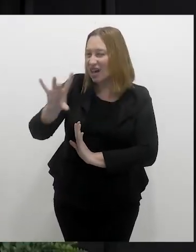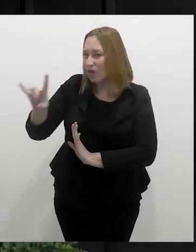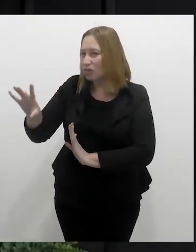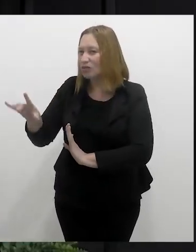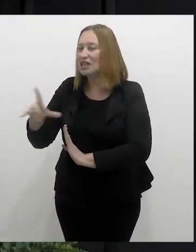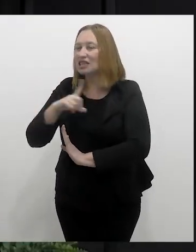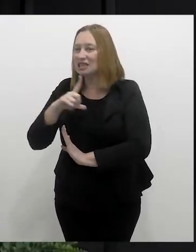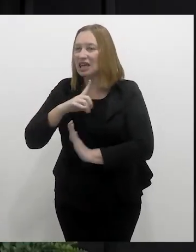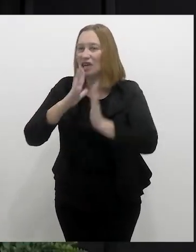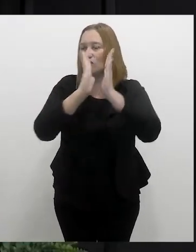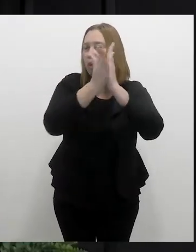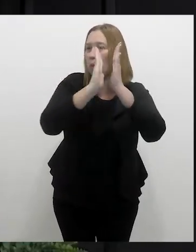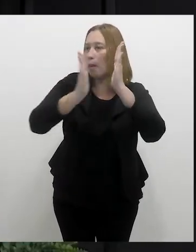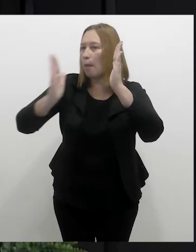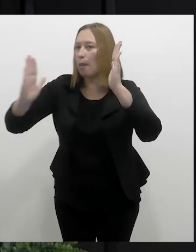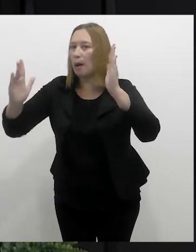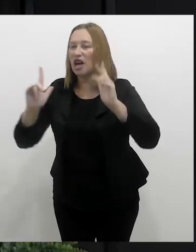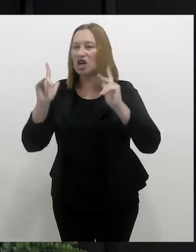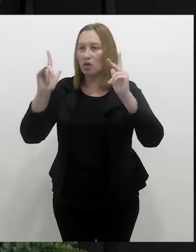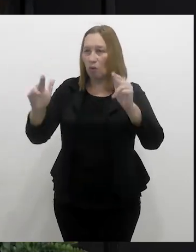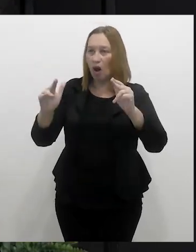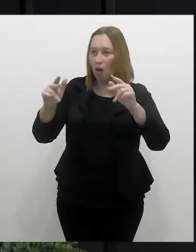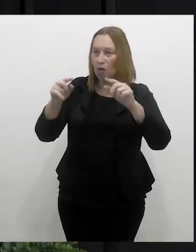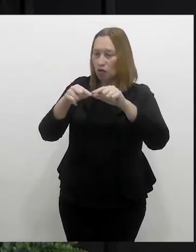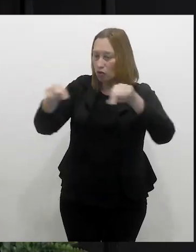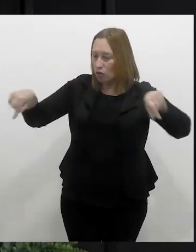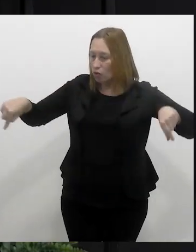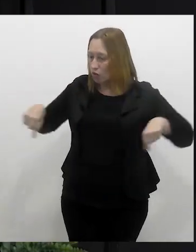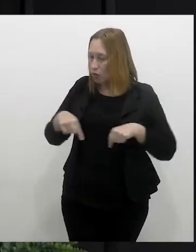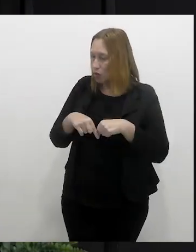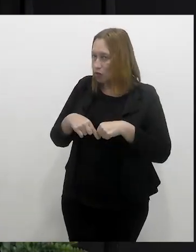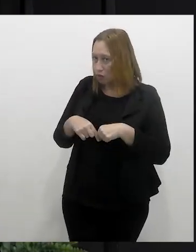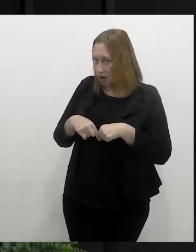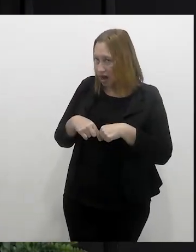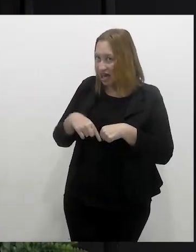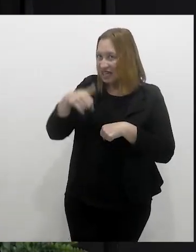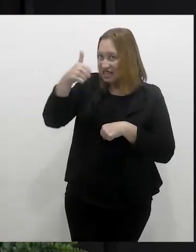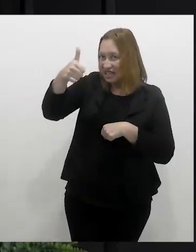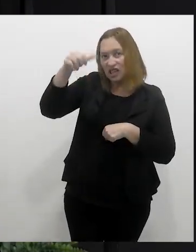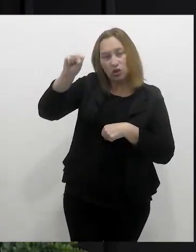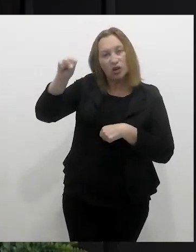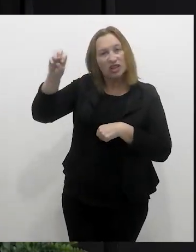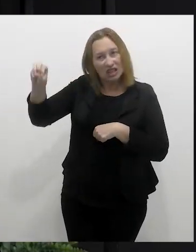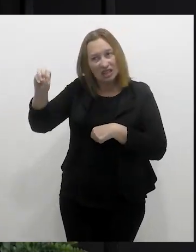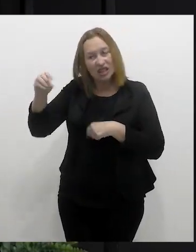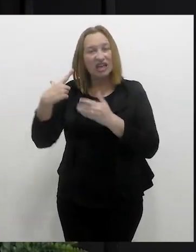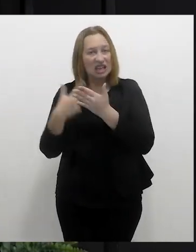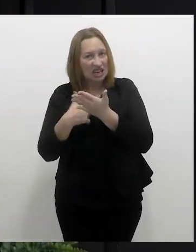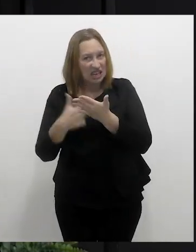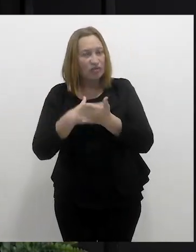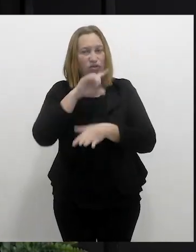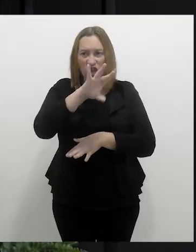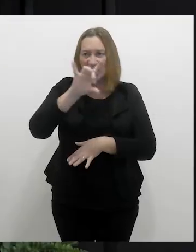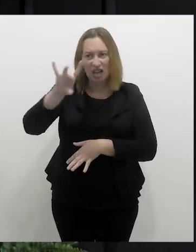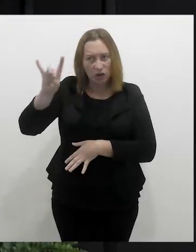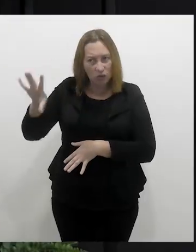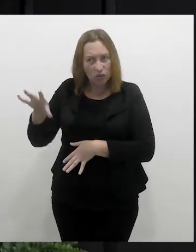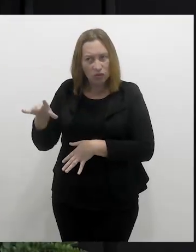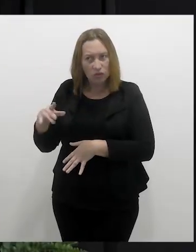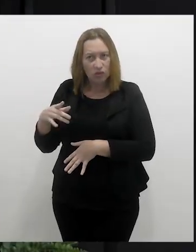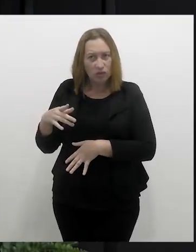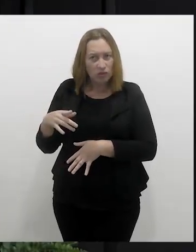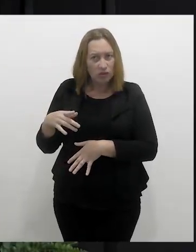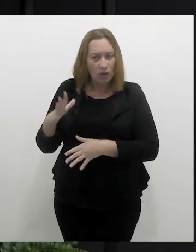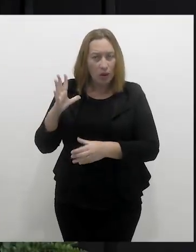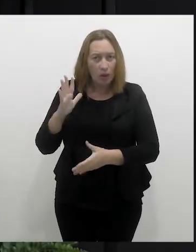uma de vocês, então, tem uma biblioteca do tamanho do nosso estúdio? Cada uma tem 180 livros só para o grupo, fora os que já tinha na